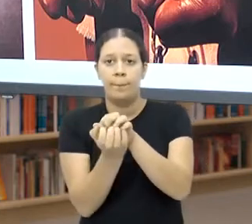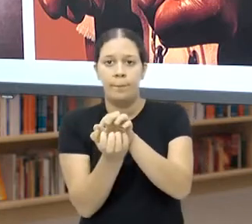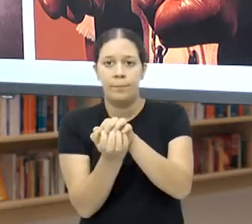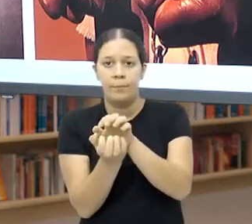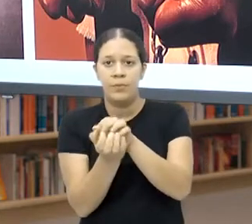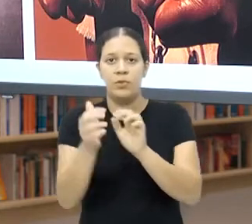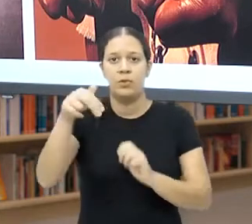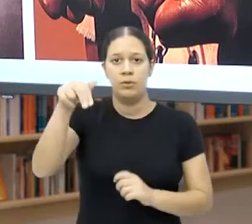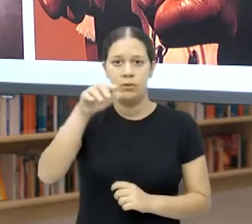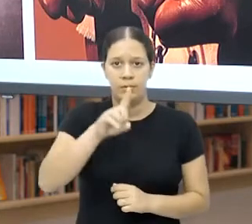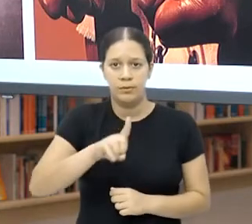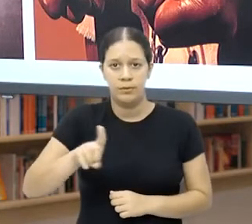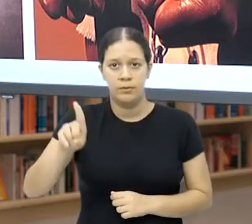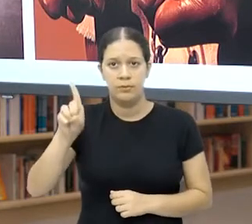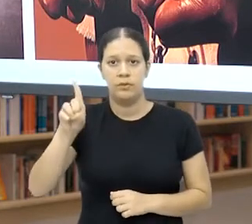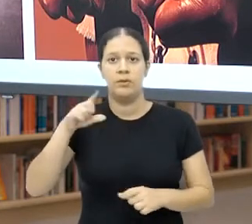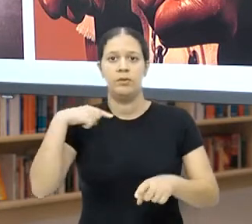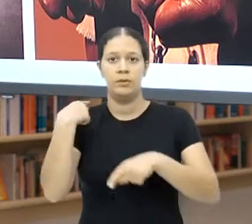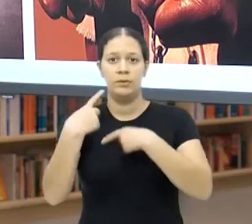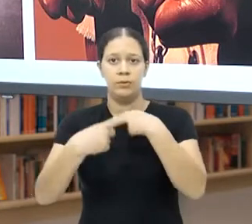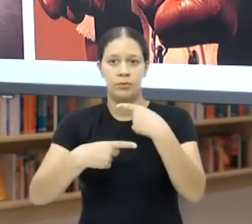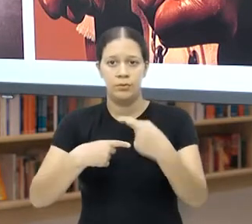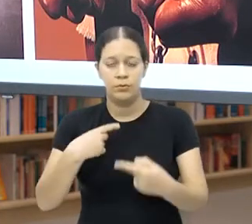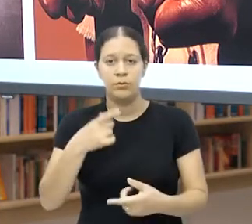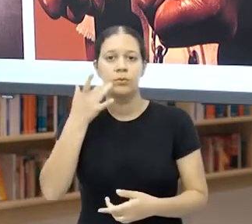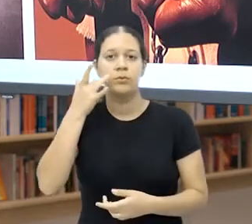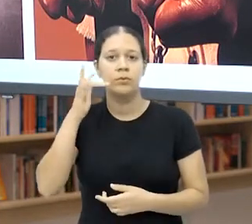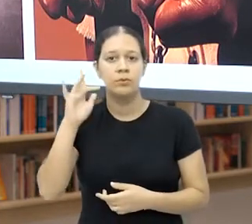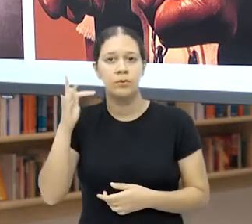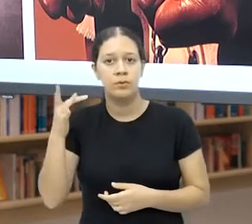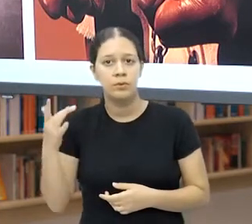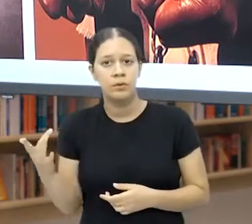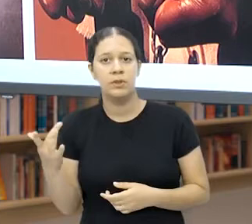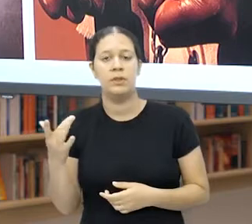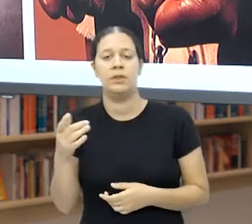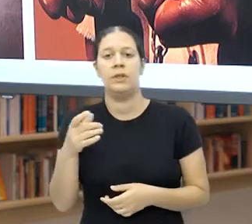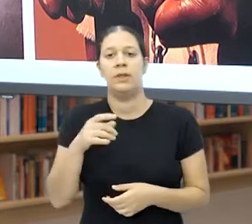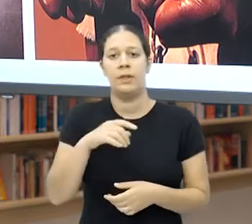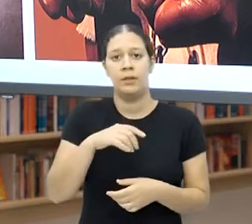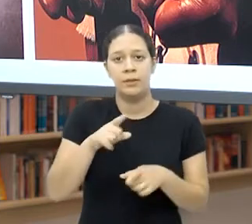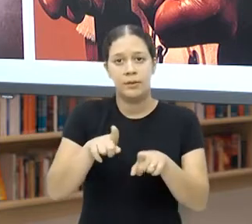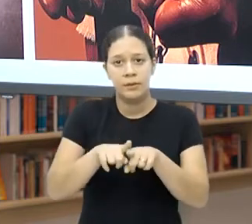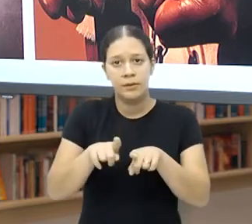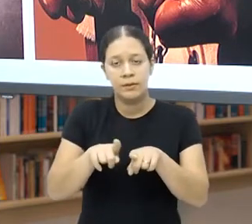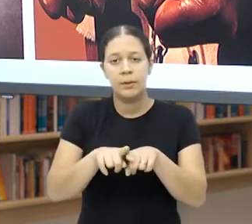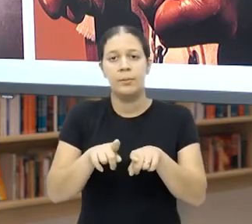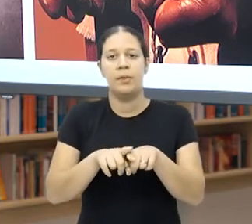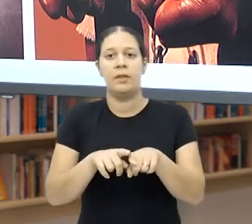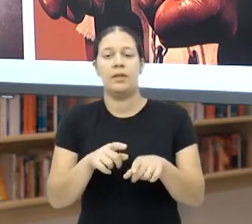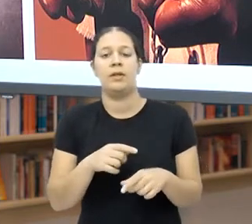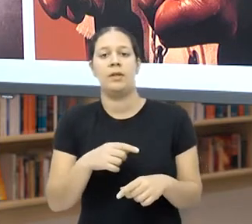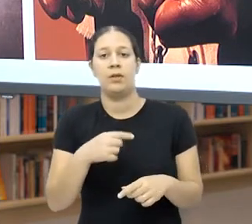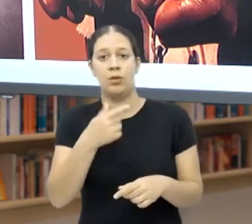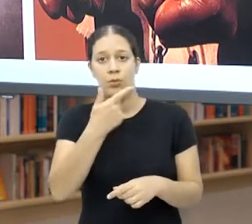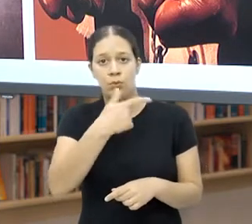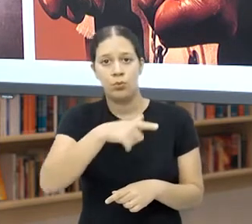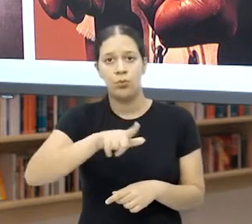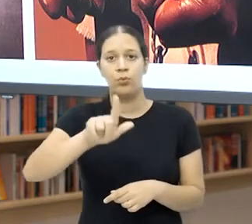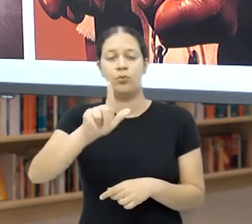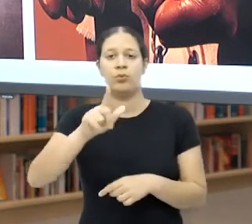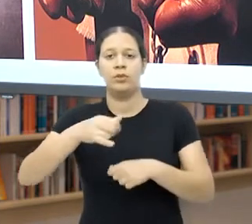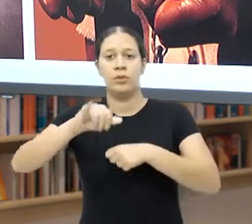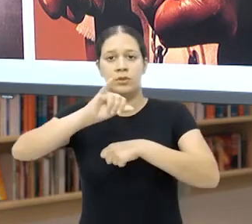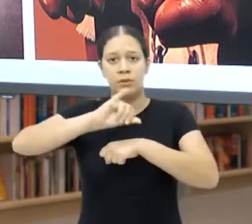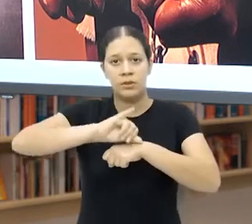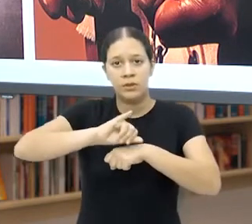Pernambuco, Nordeste, depois o ouro e o diamante em Minas Gerais, tá bom? E agora